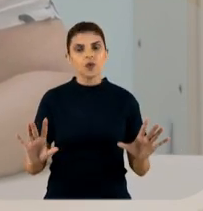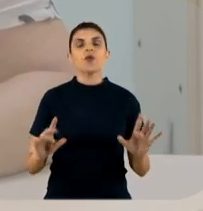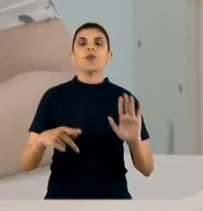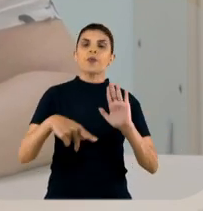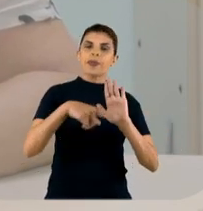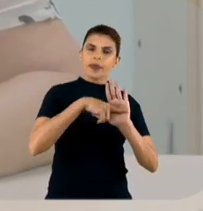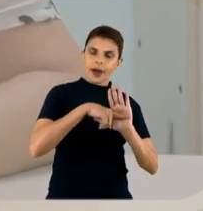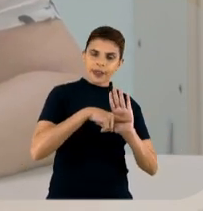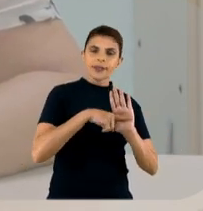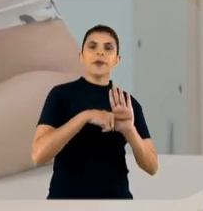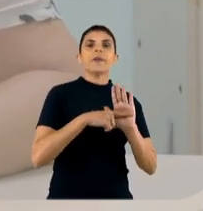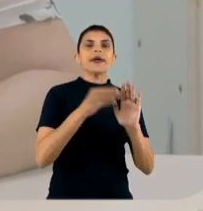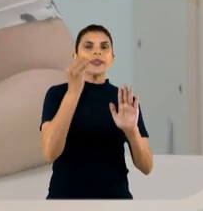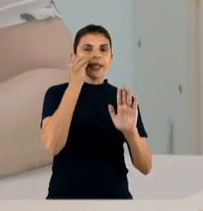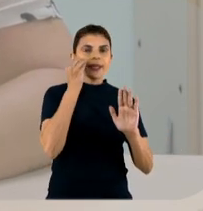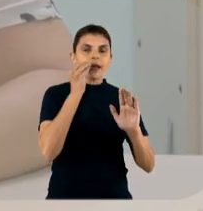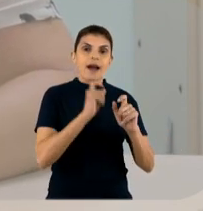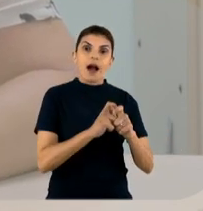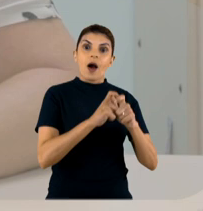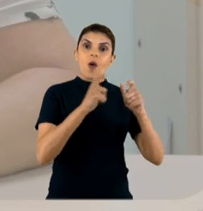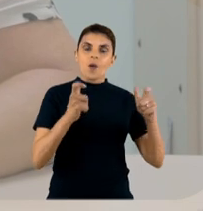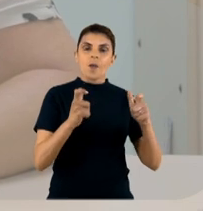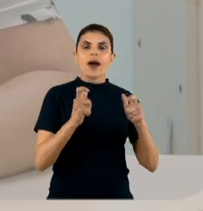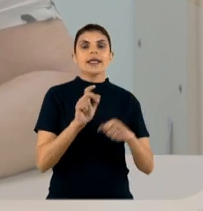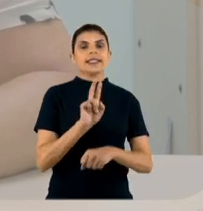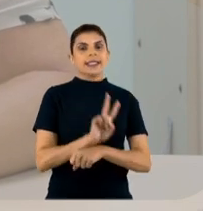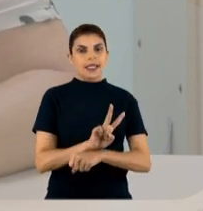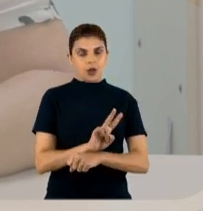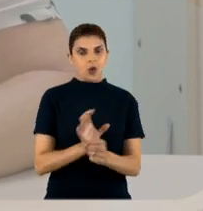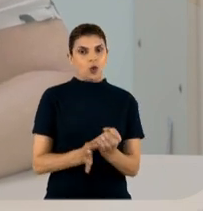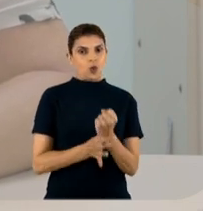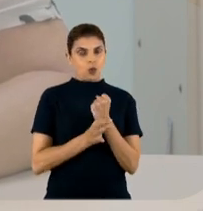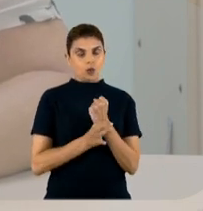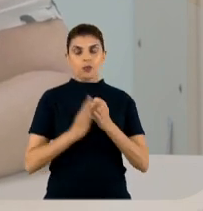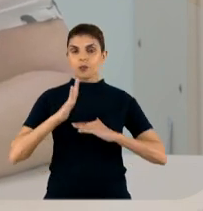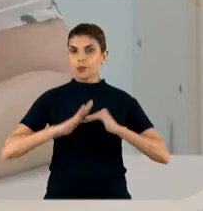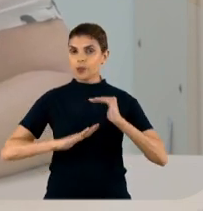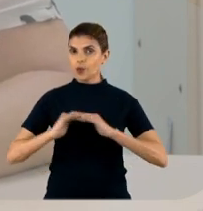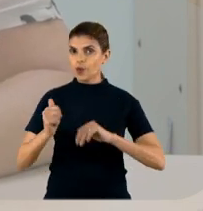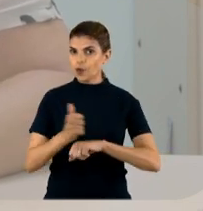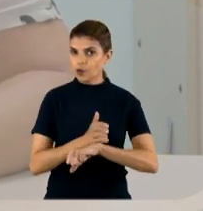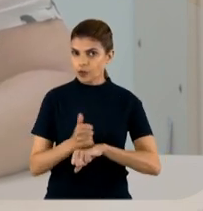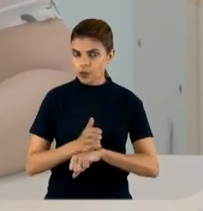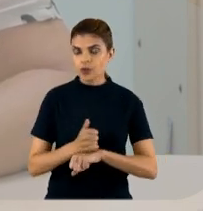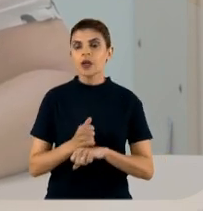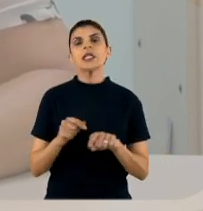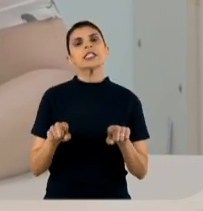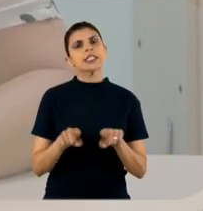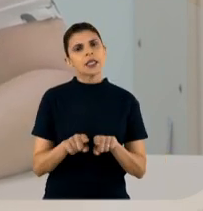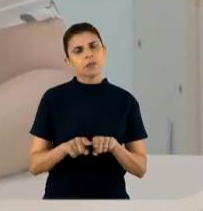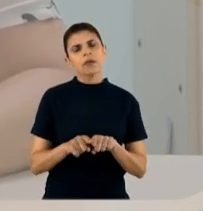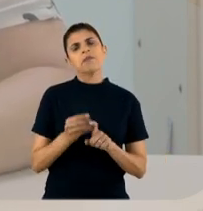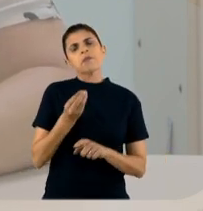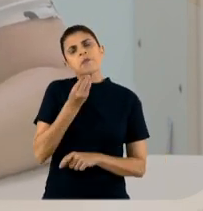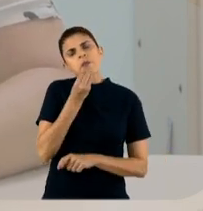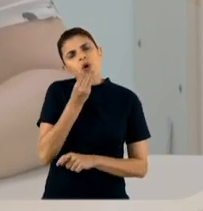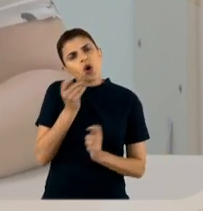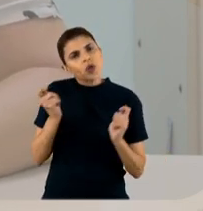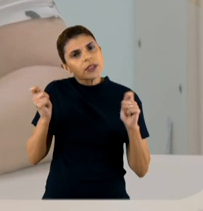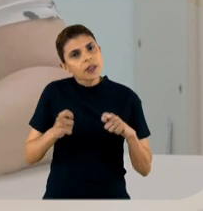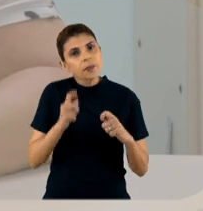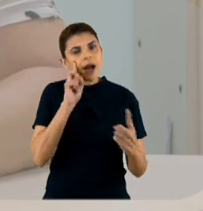com pressão negativa para tentar aumentar a segurança também dos profissionais eh e uma